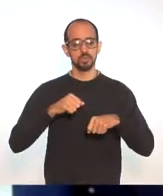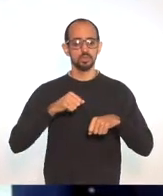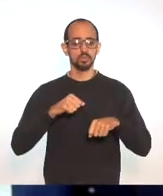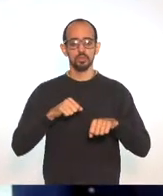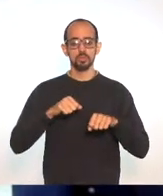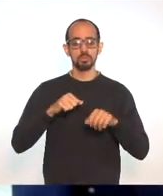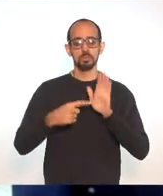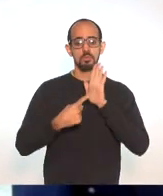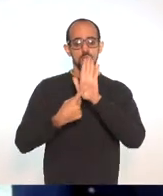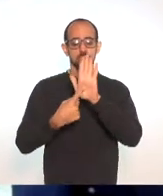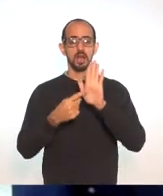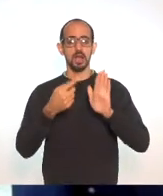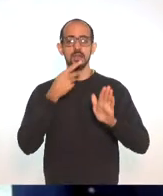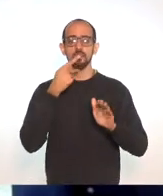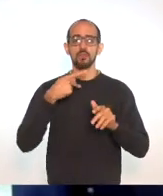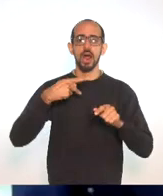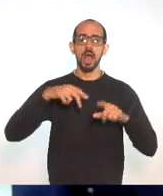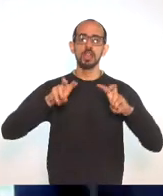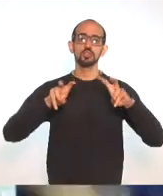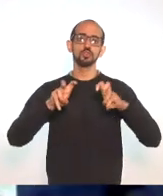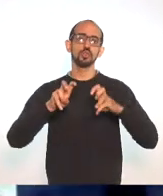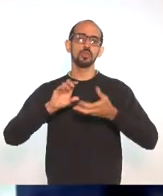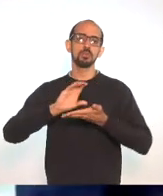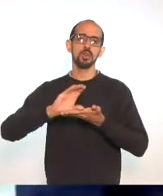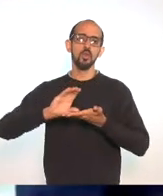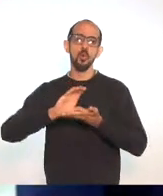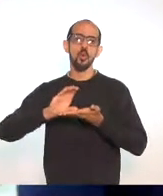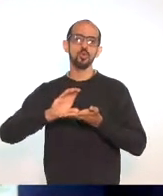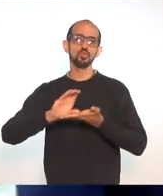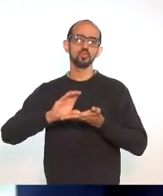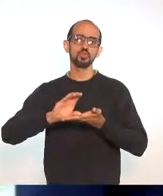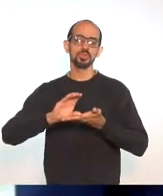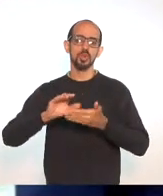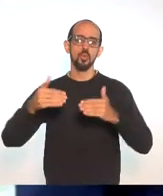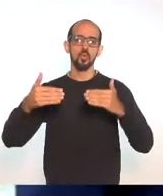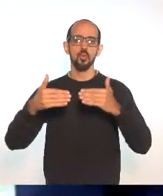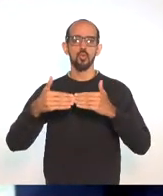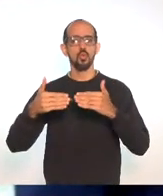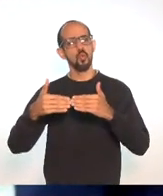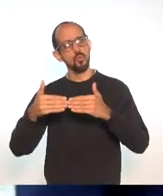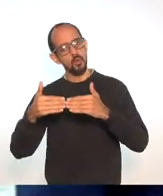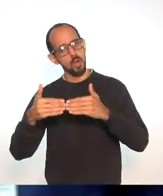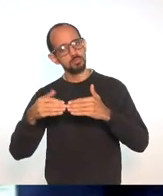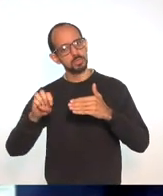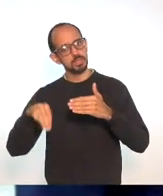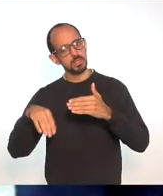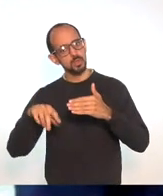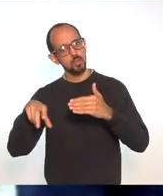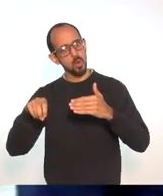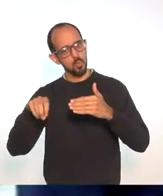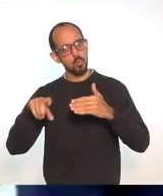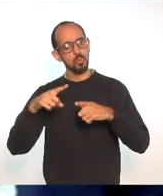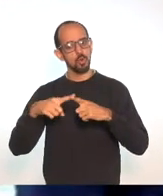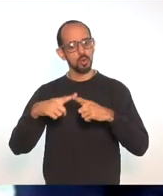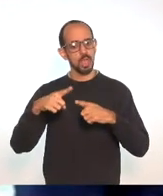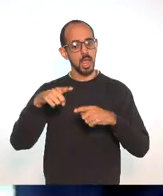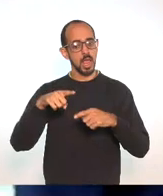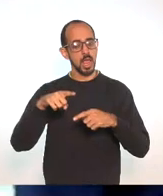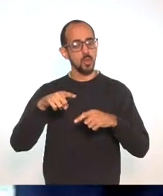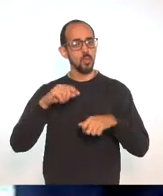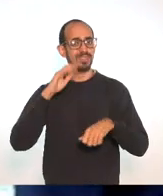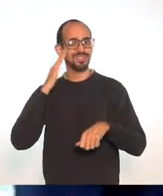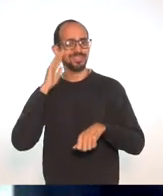questão da constitucionalidade do projeto porque eu digo isso é a lógica da região metropolitana é